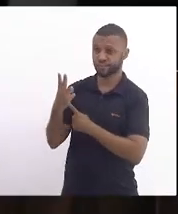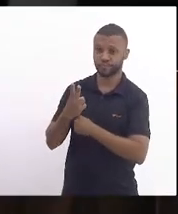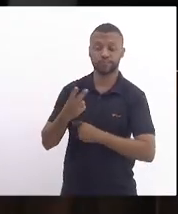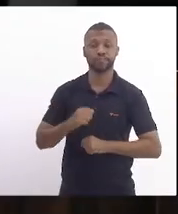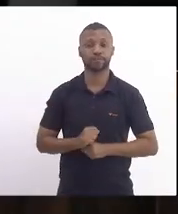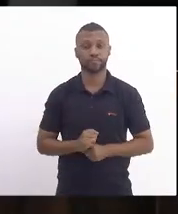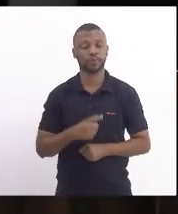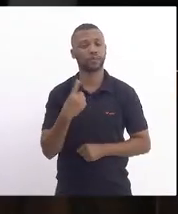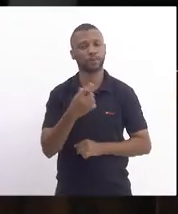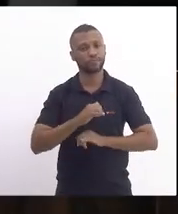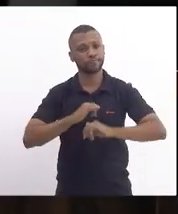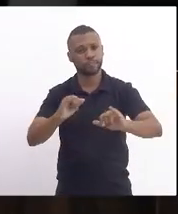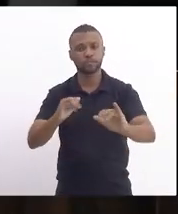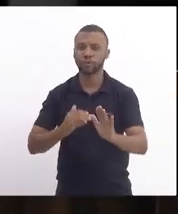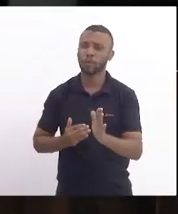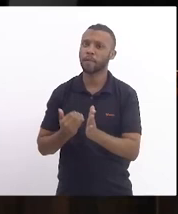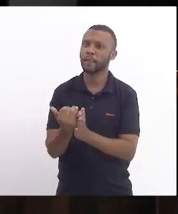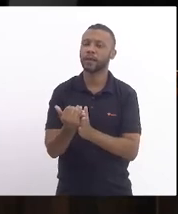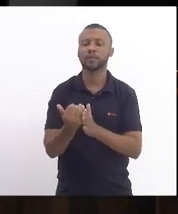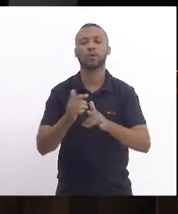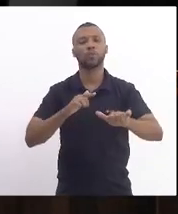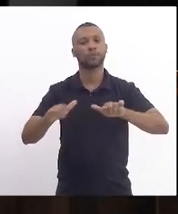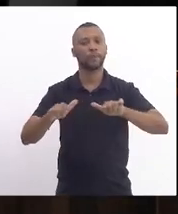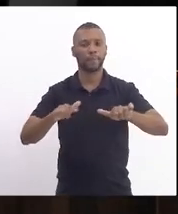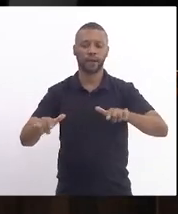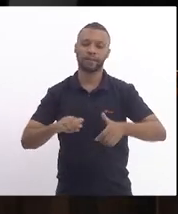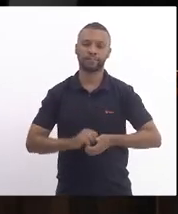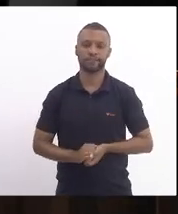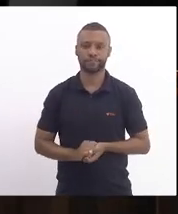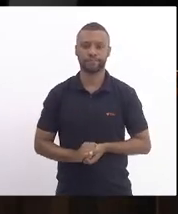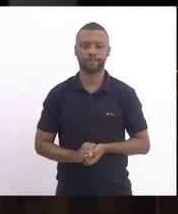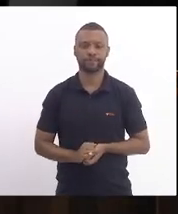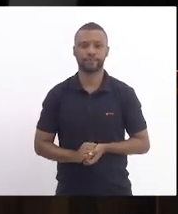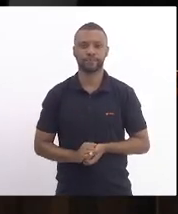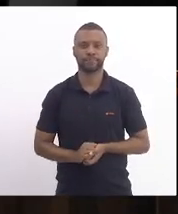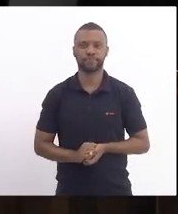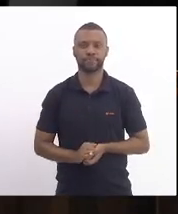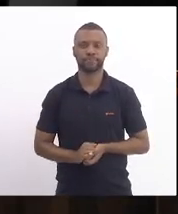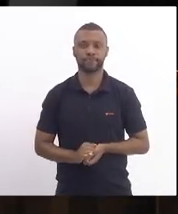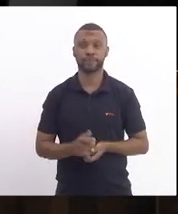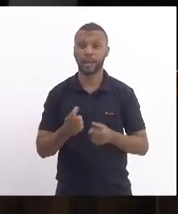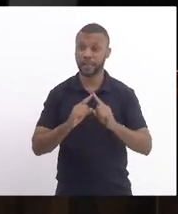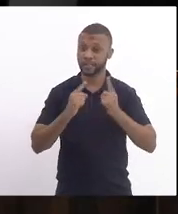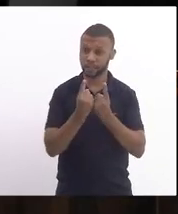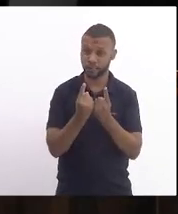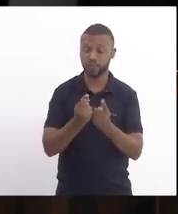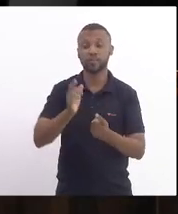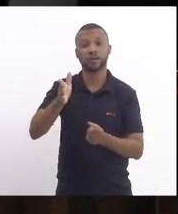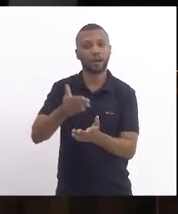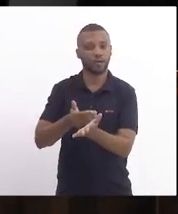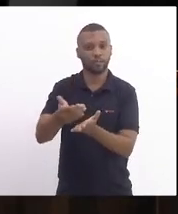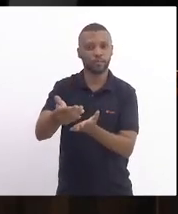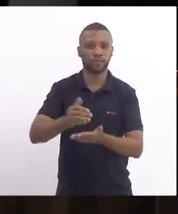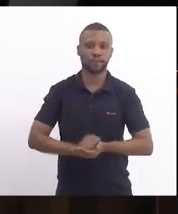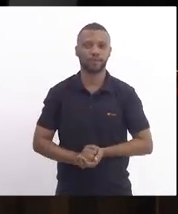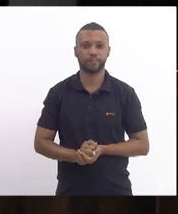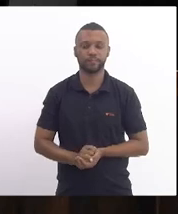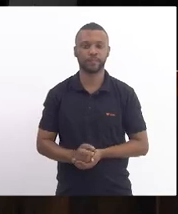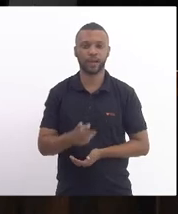iniciamos os nossos trabalhos está aberta a sessão a